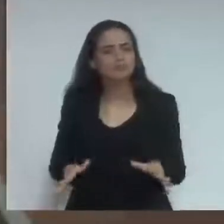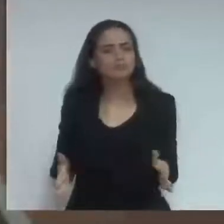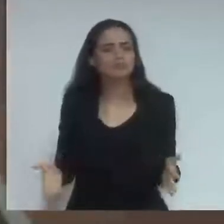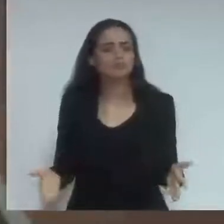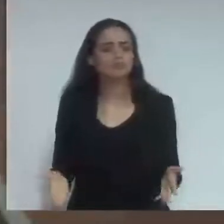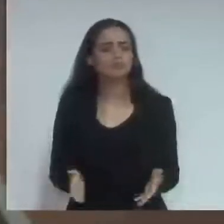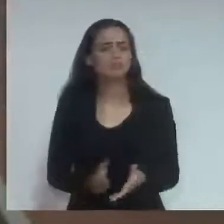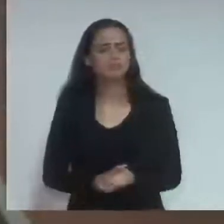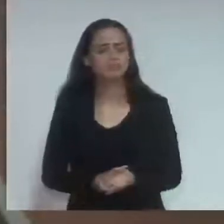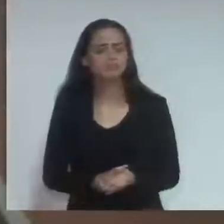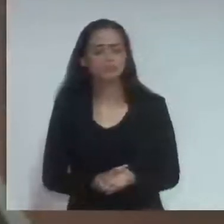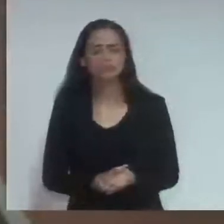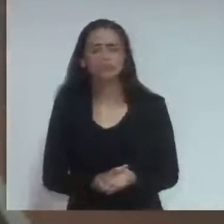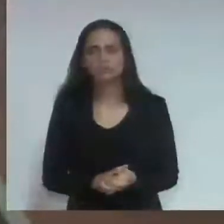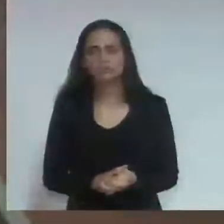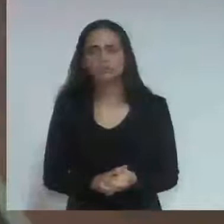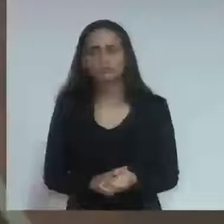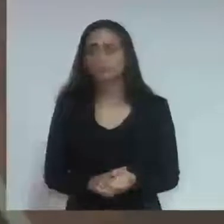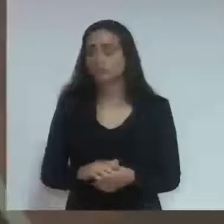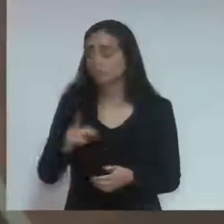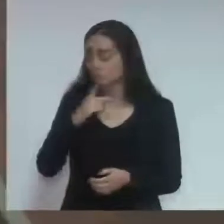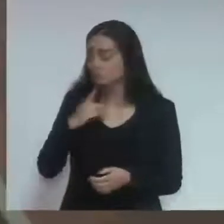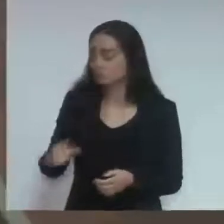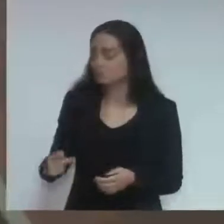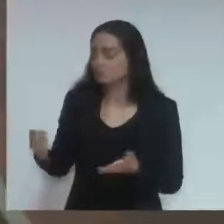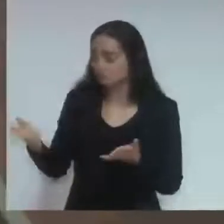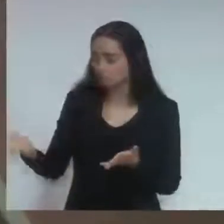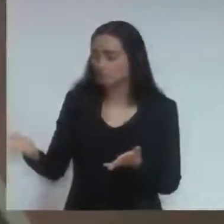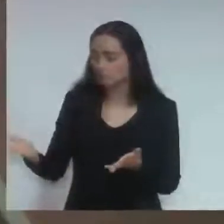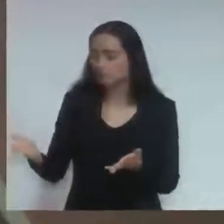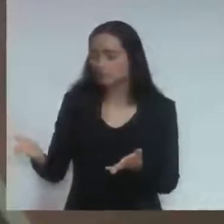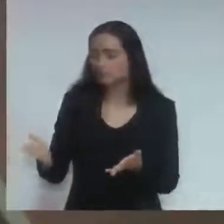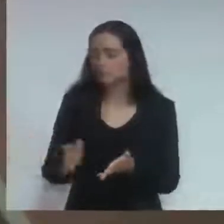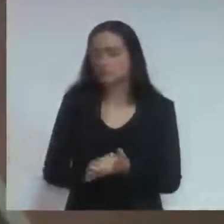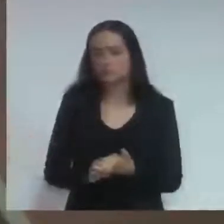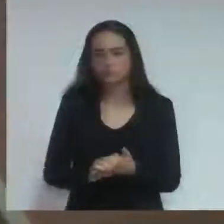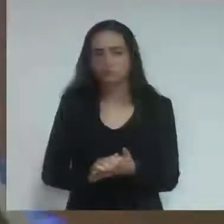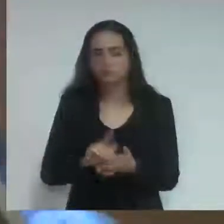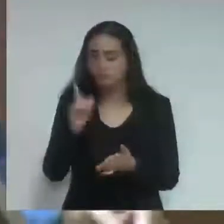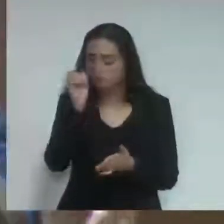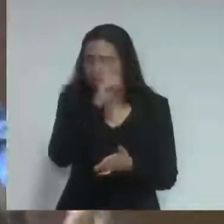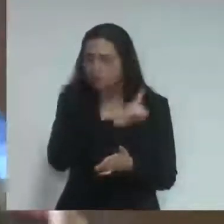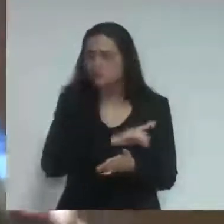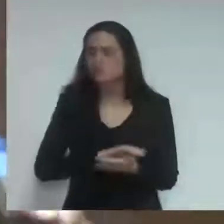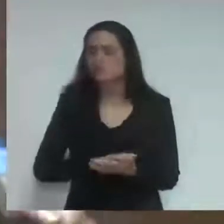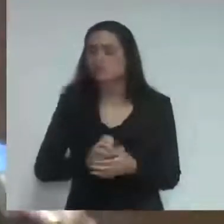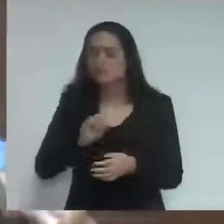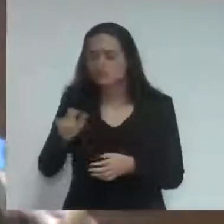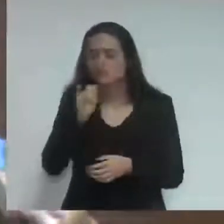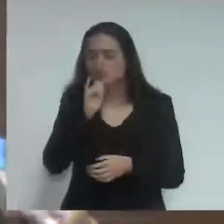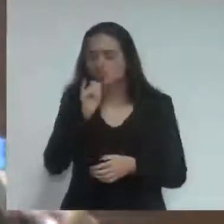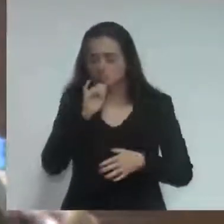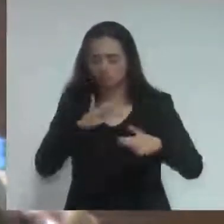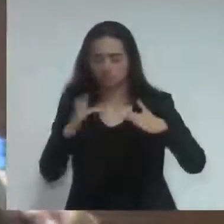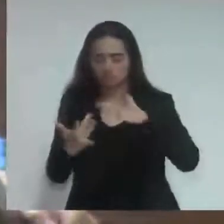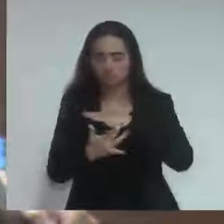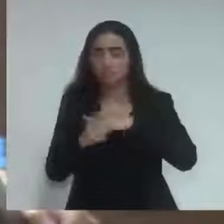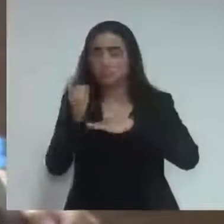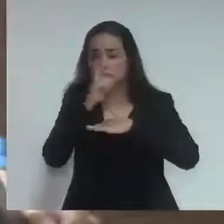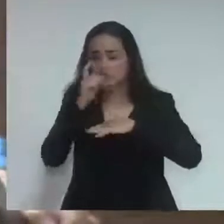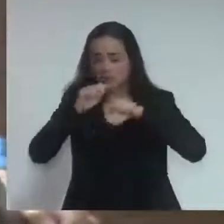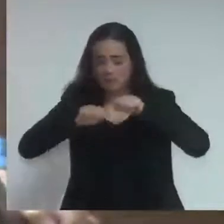Né? E como muito bem dito, senhor presidente, é muito difícil desfazer uma injustiça depois de feita.